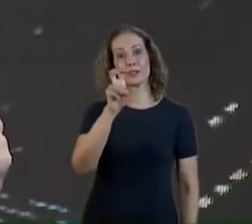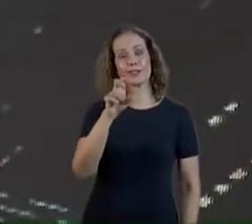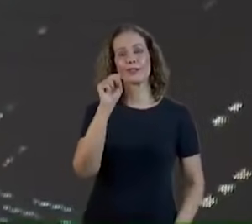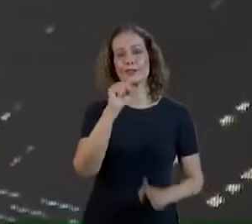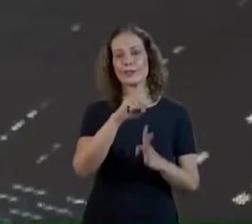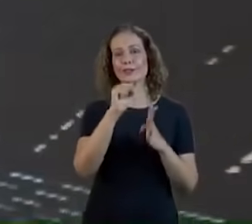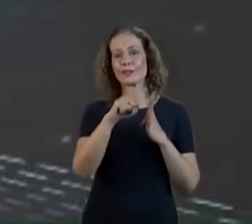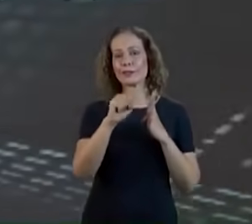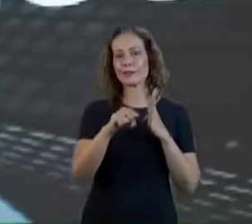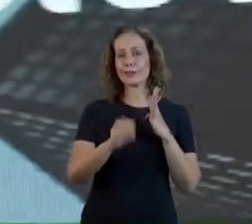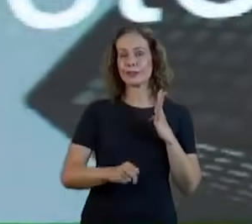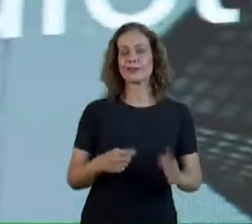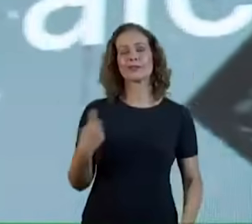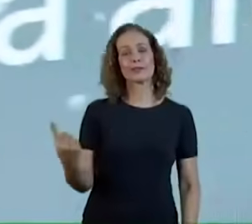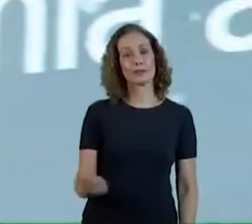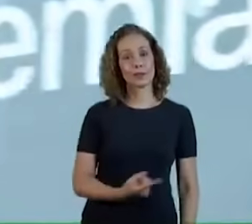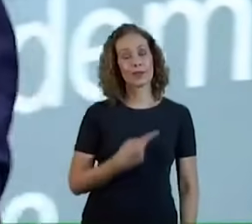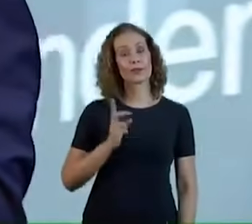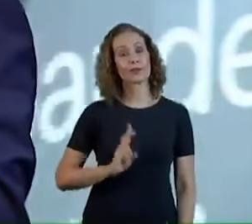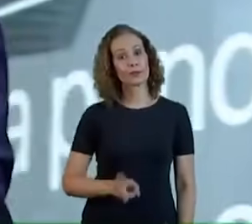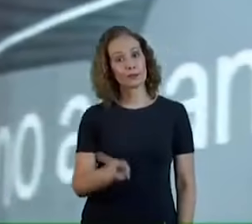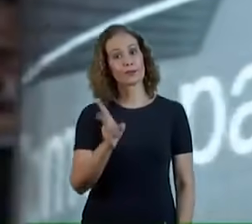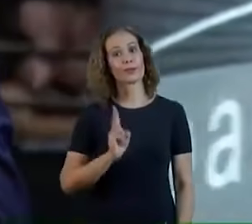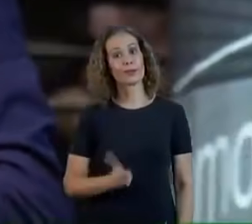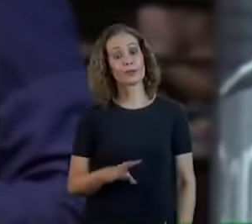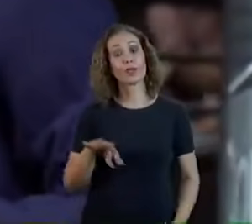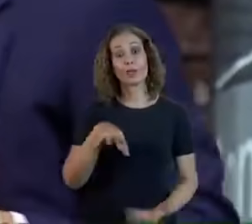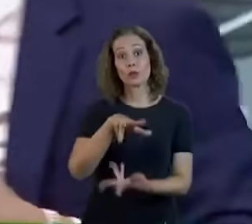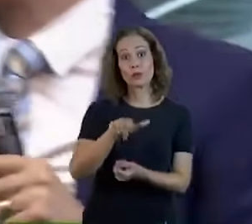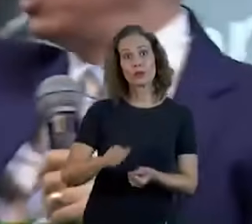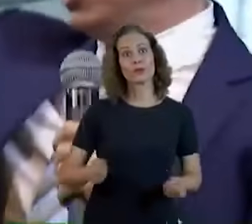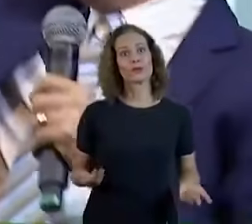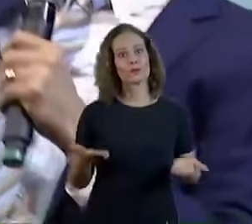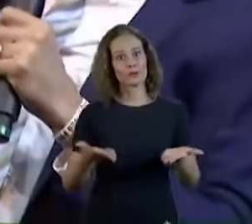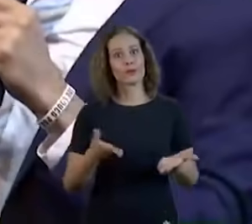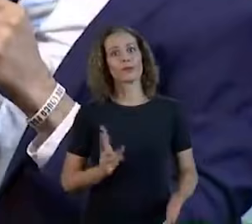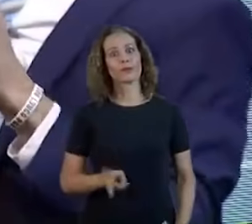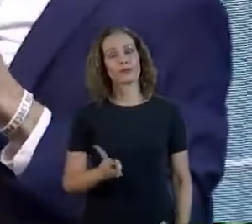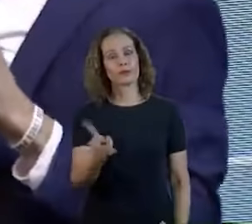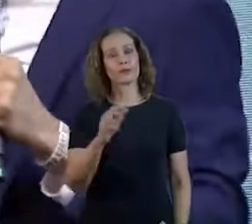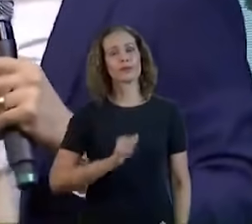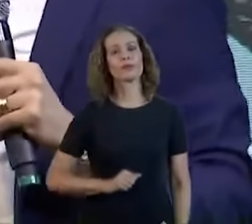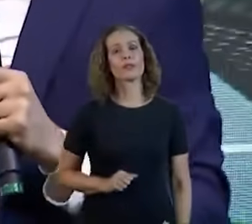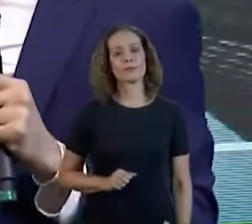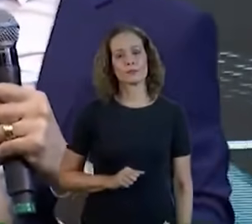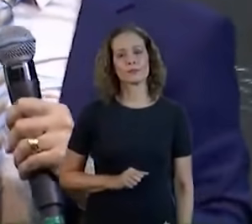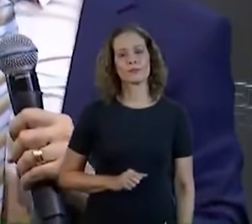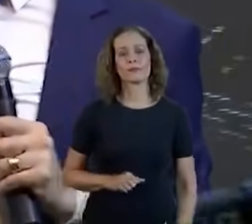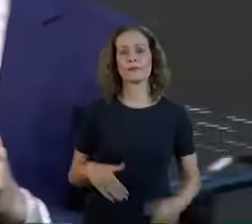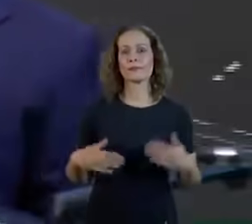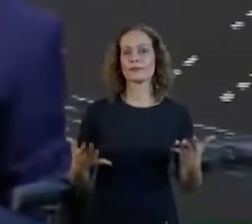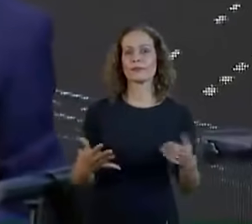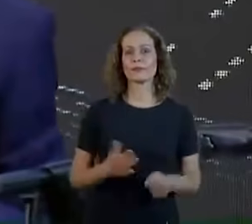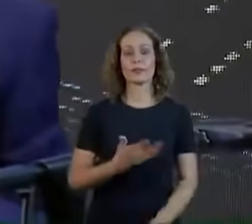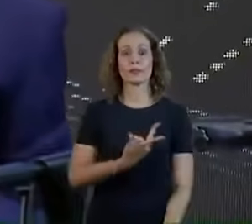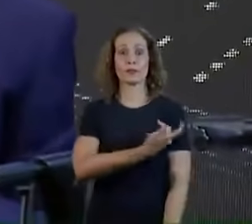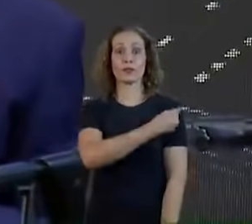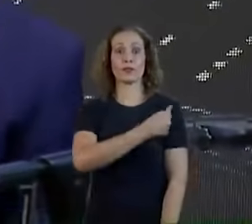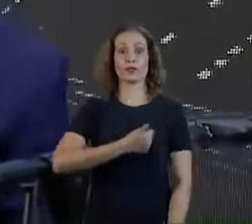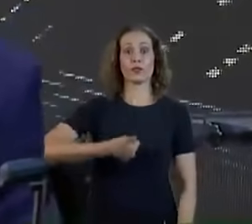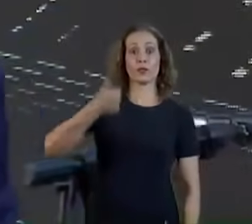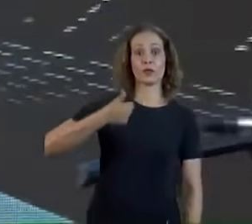E nós estamos nessa. E o mundo está nessa. E quando fala assim: Vacinou a